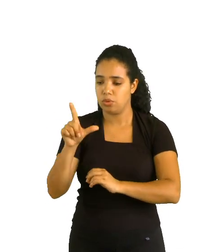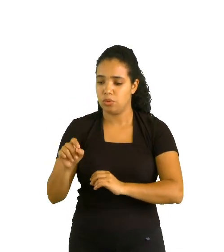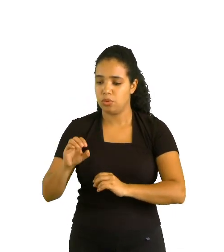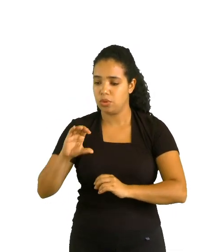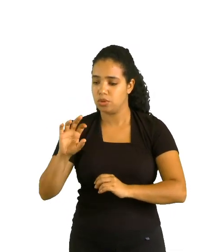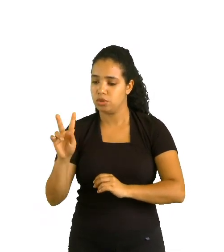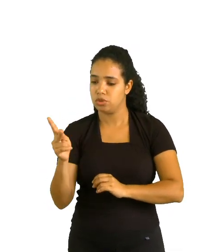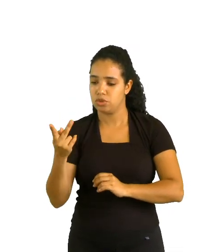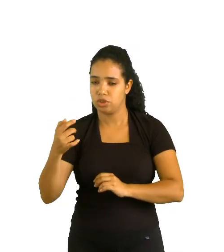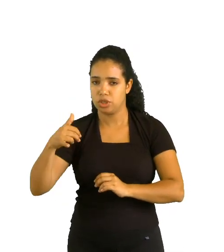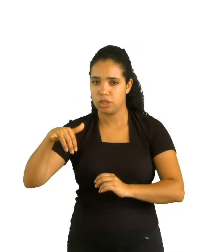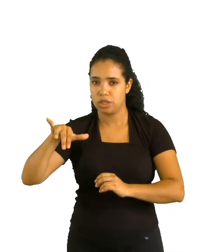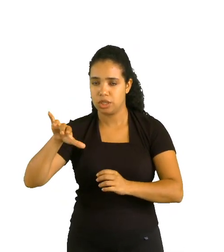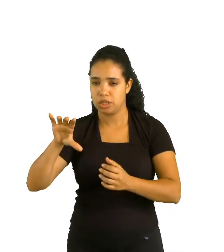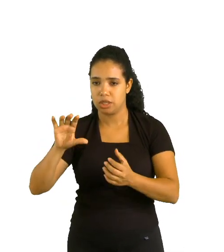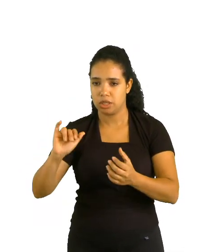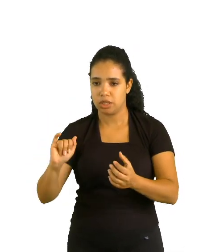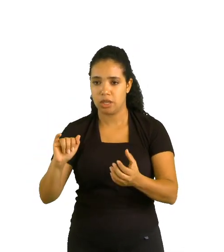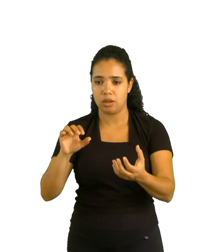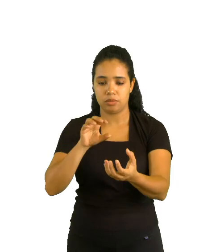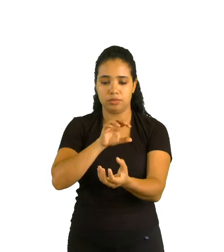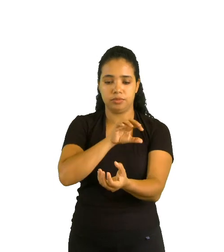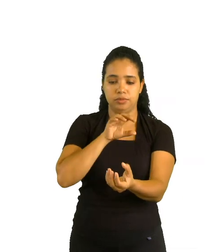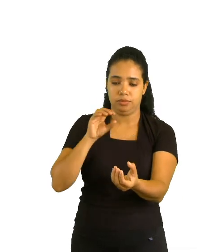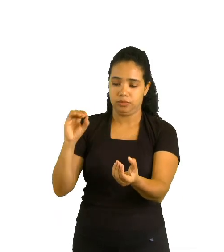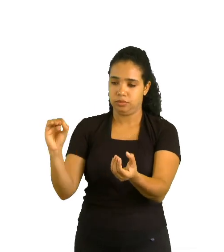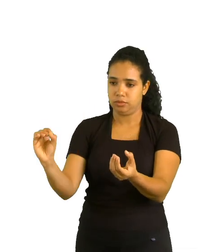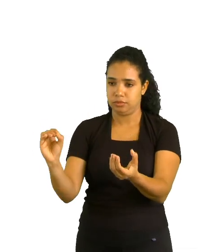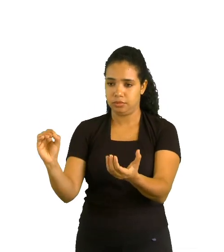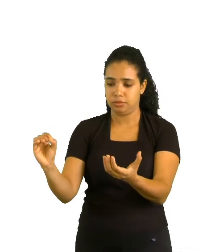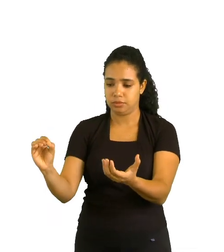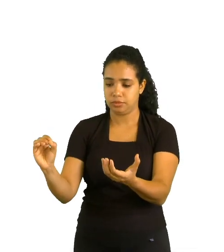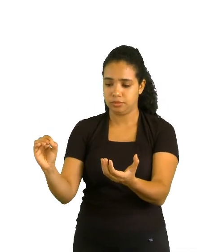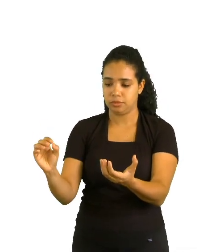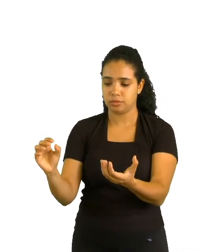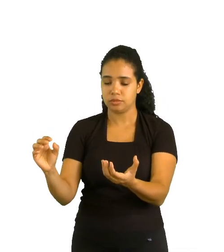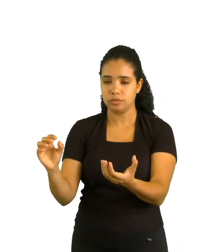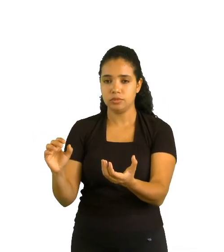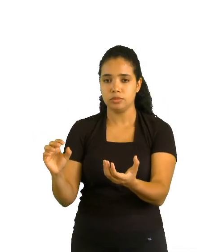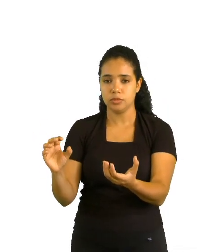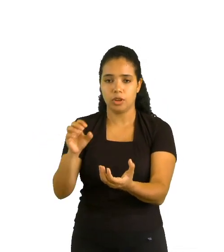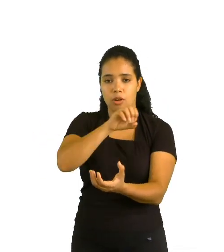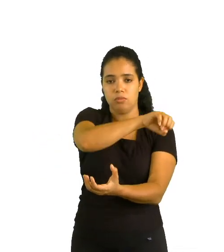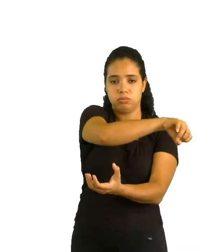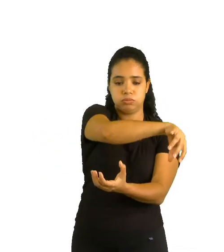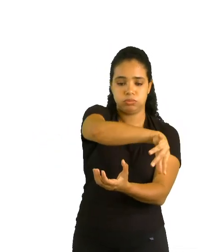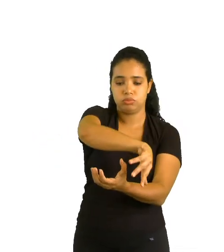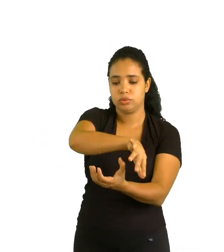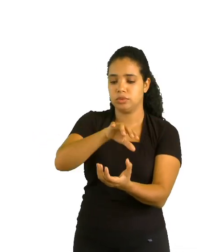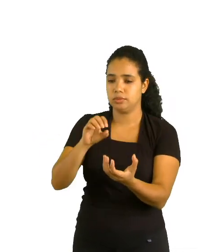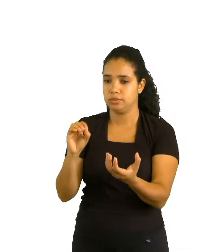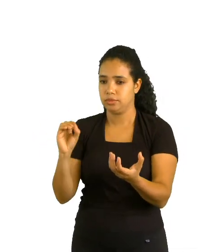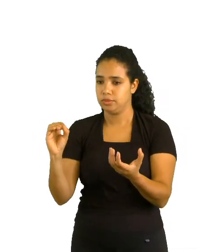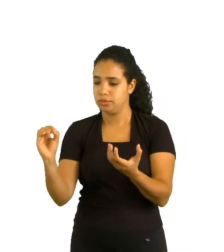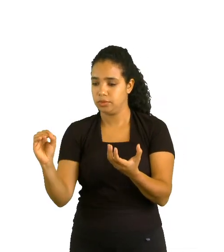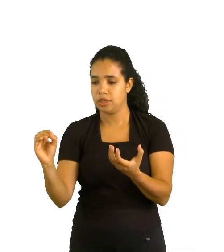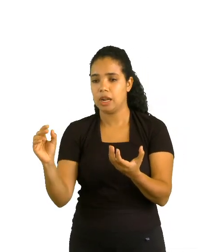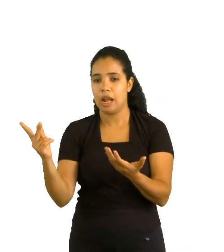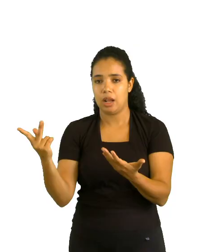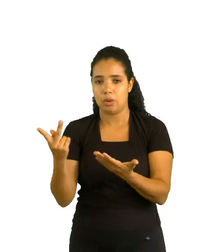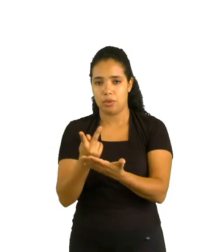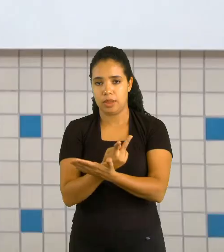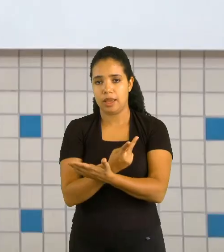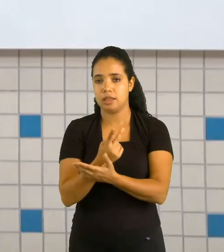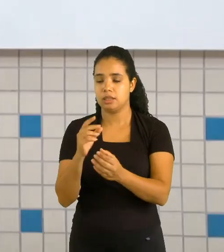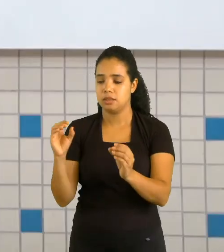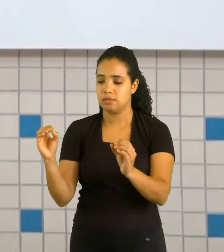a Terra encobre a luminosidade da Lua e aí ocorre o eclipse lunar. O